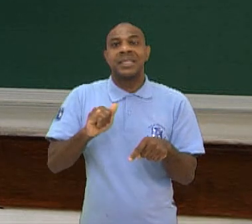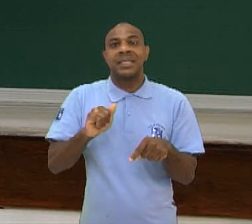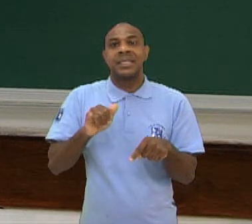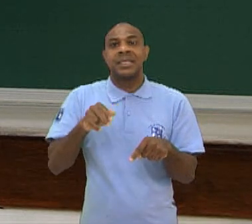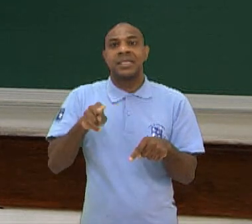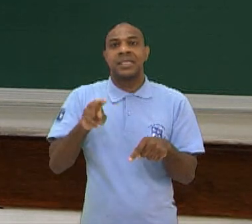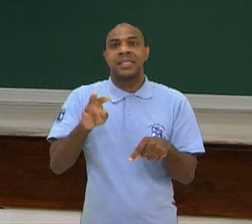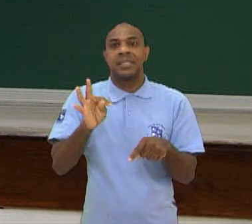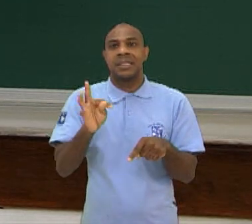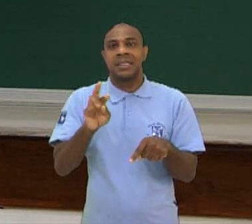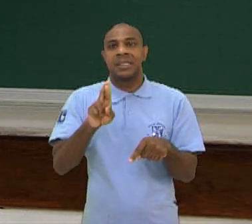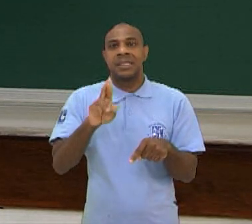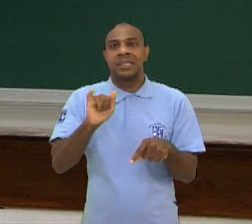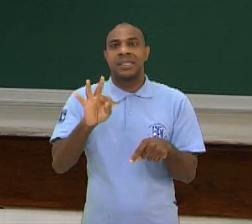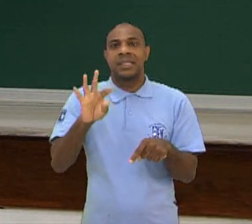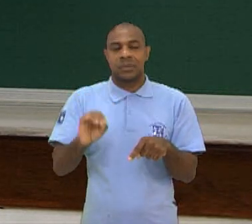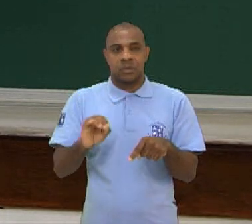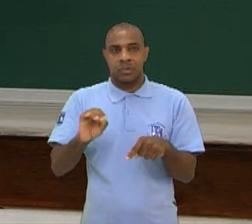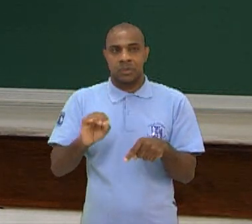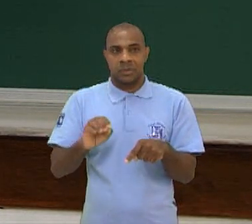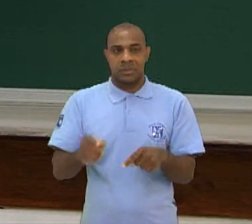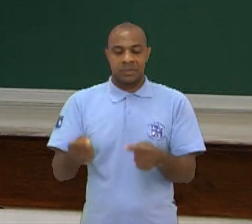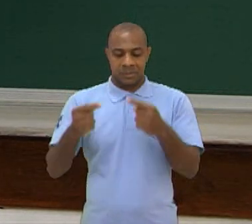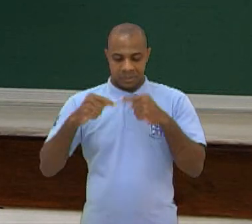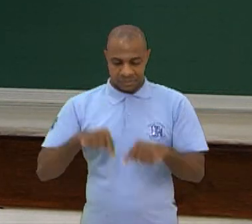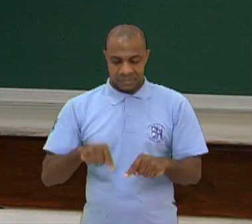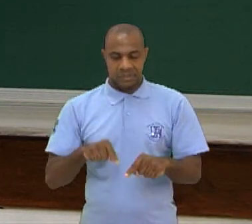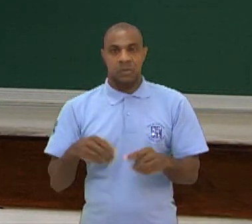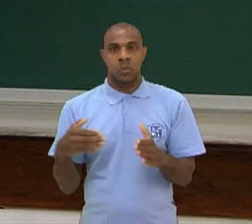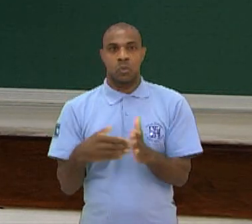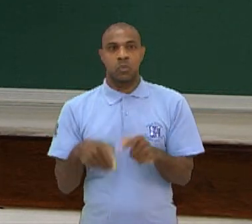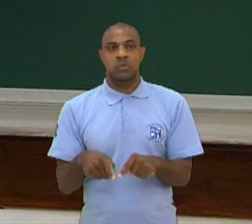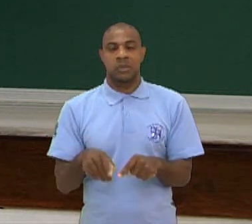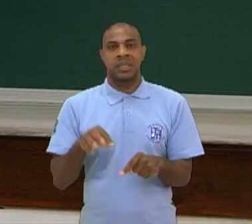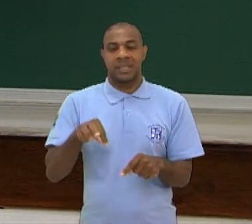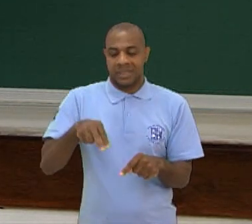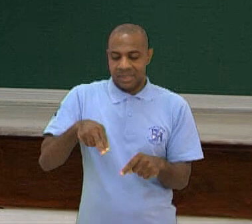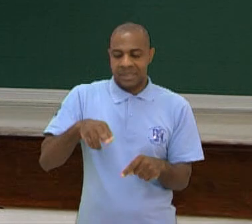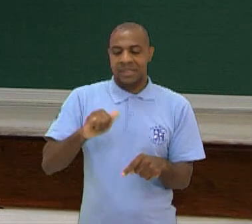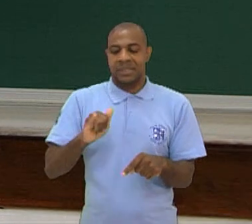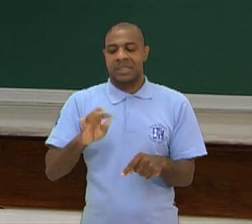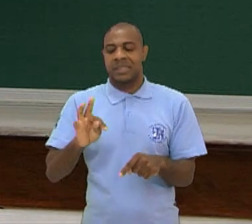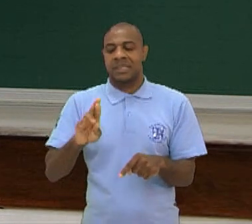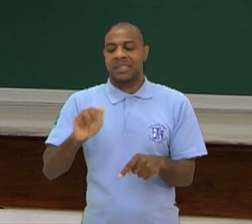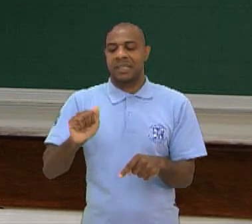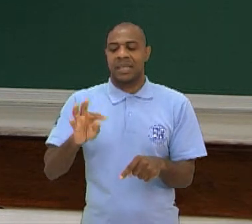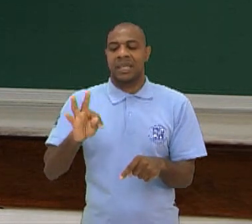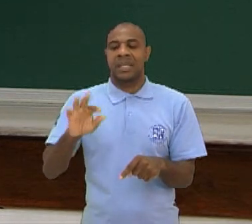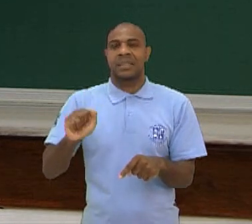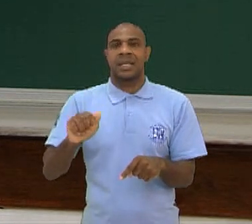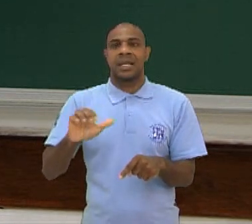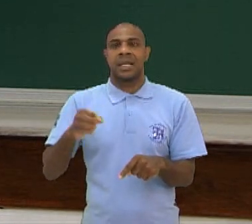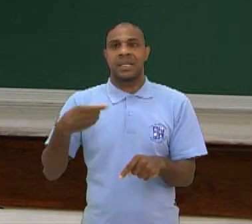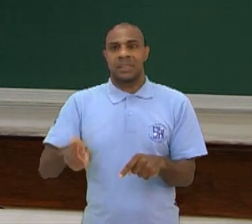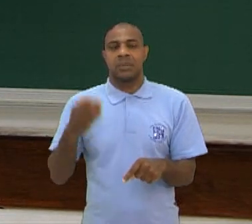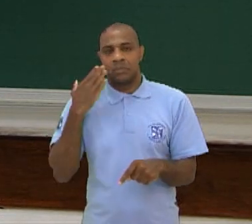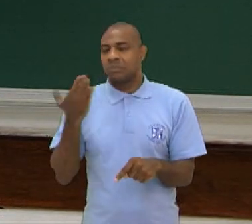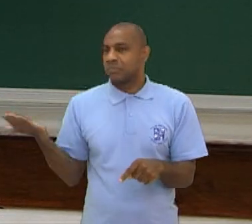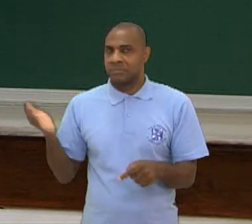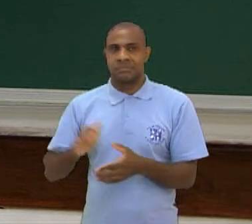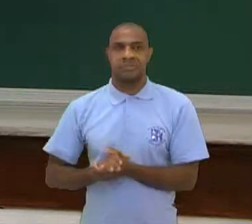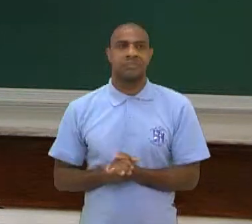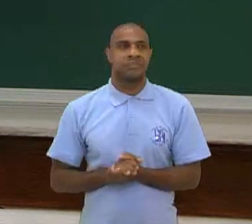ele passa pela nitratação, que era o que falava lá no texto, na verdade, que era em forma de nitrato, tá? Que eu confundi o nitrito com o nitrato, o nome é parecido, né? Então tem que